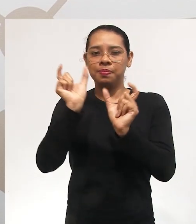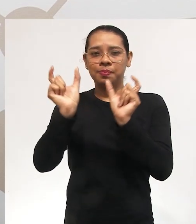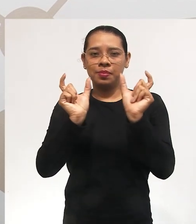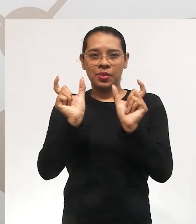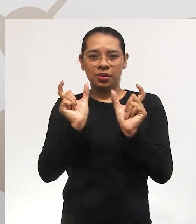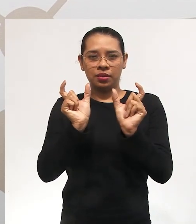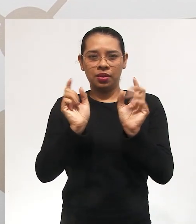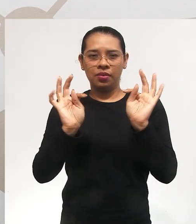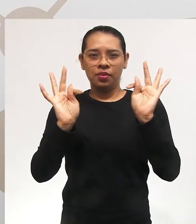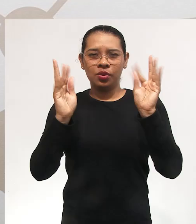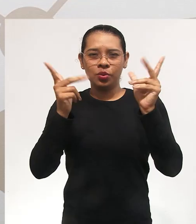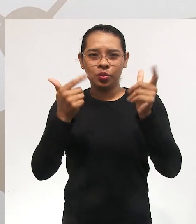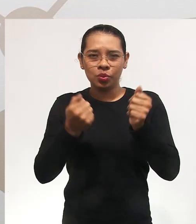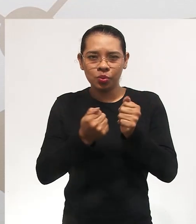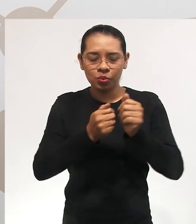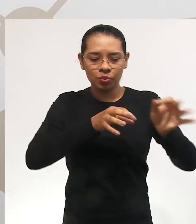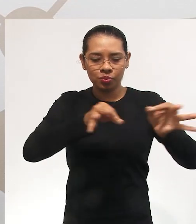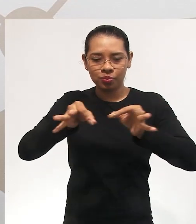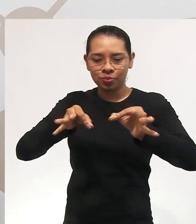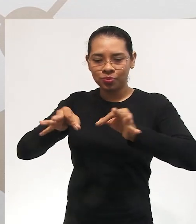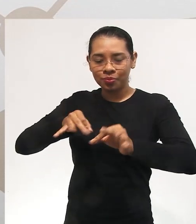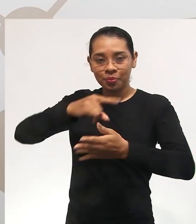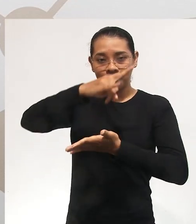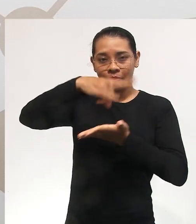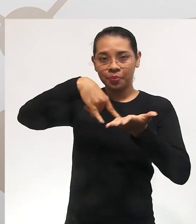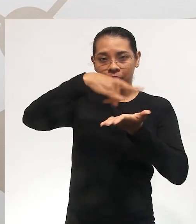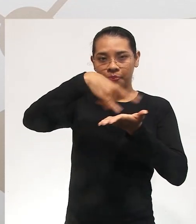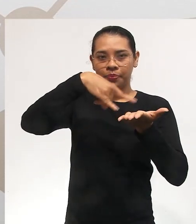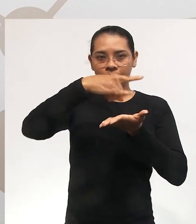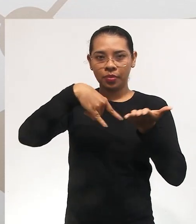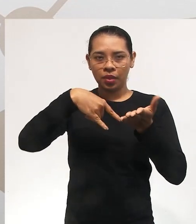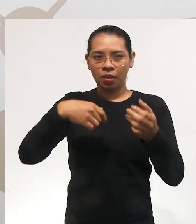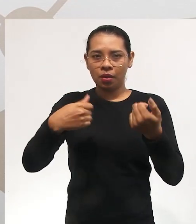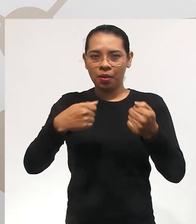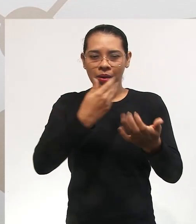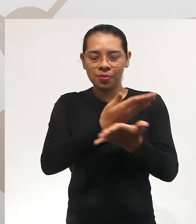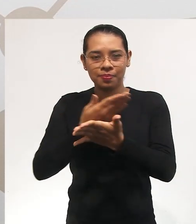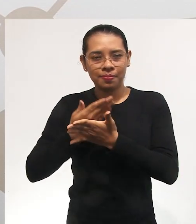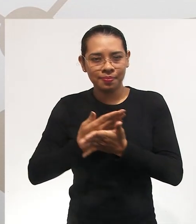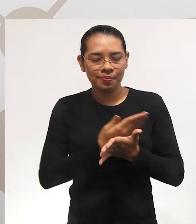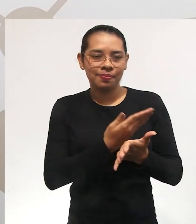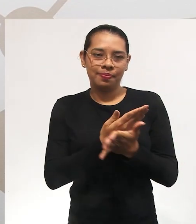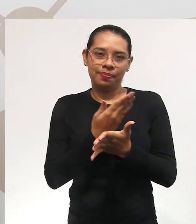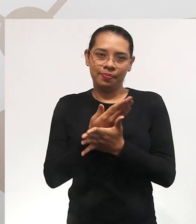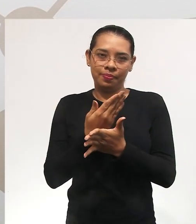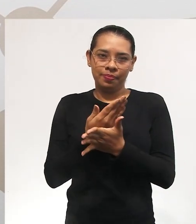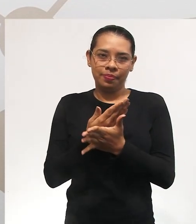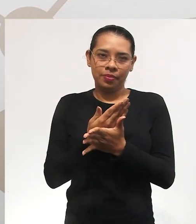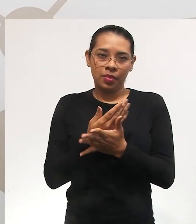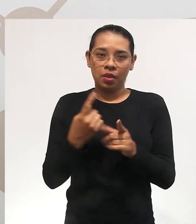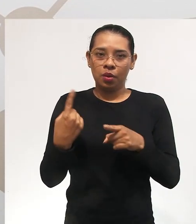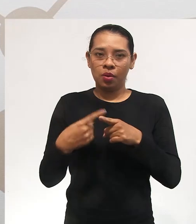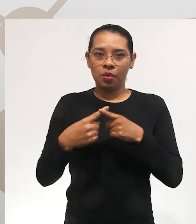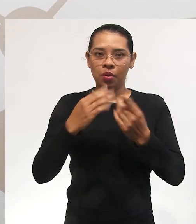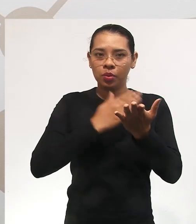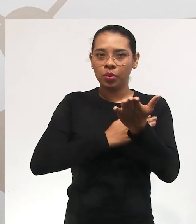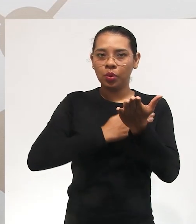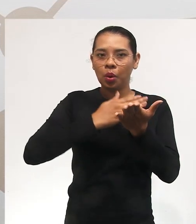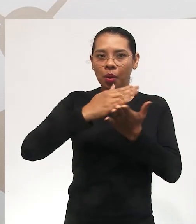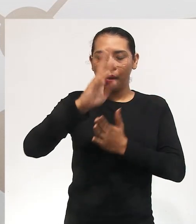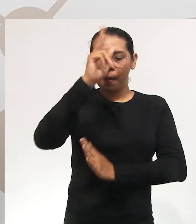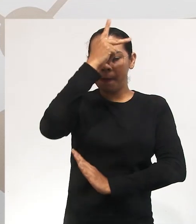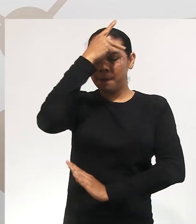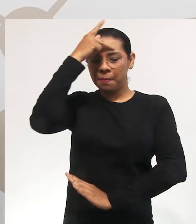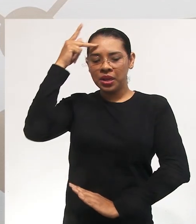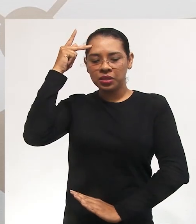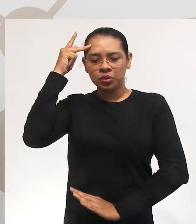conhecimento, as práticas de ensino, né? Aqui não está na ordem que está na BNCC, é preciso fazer um estudo, porque a